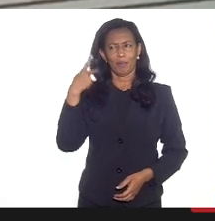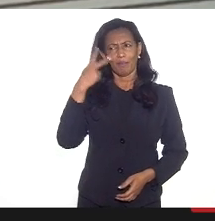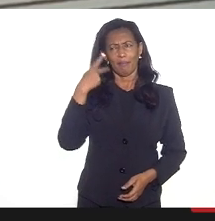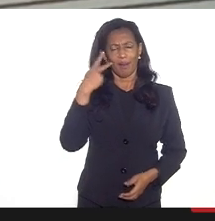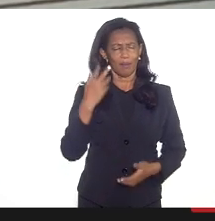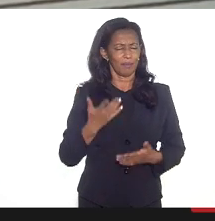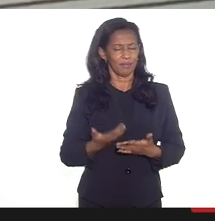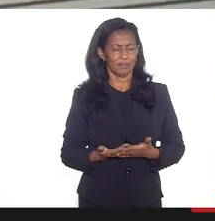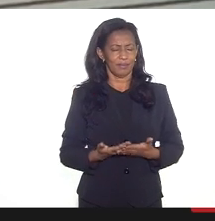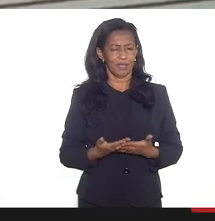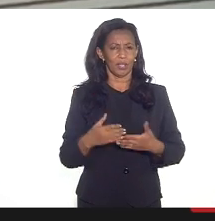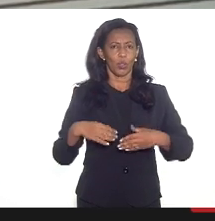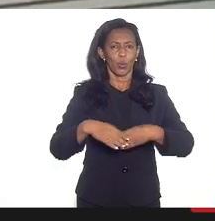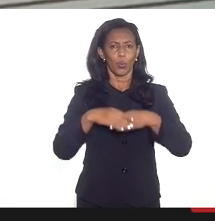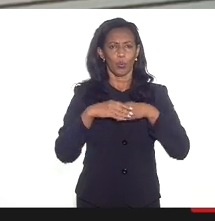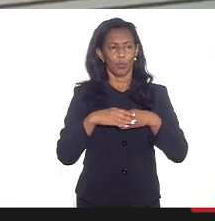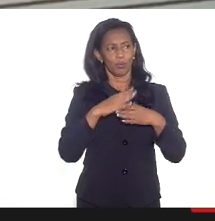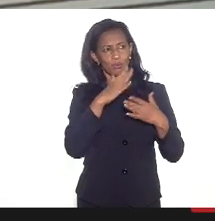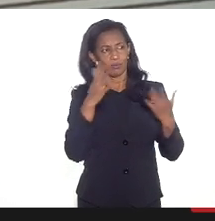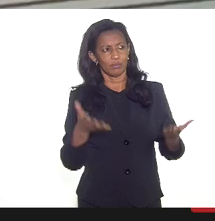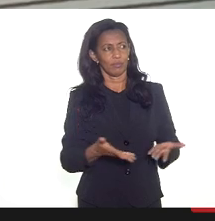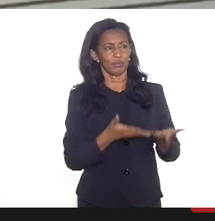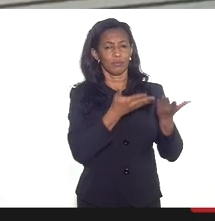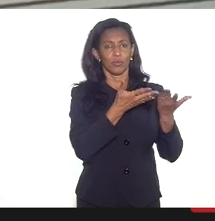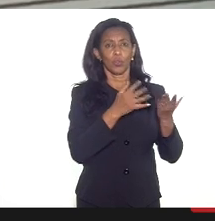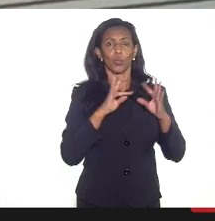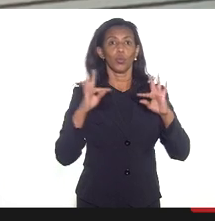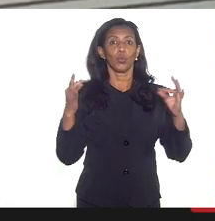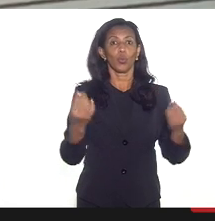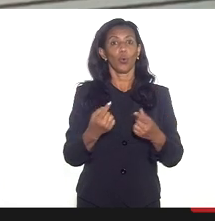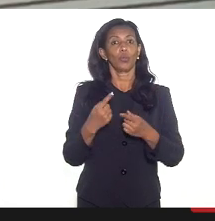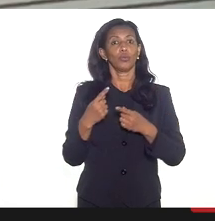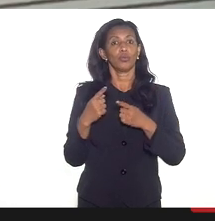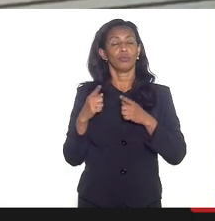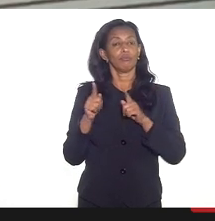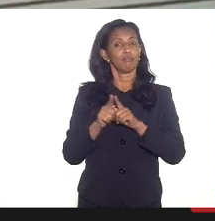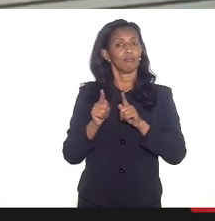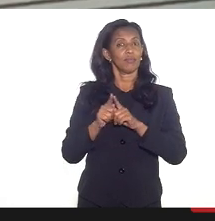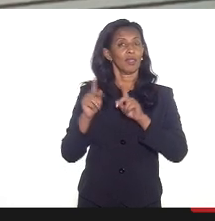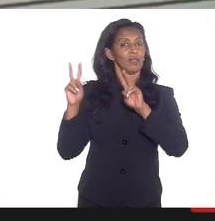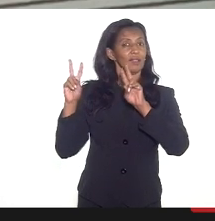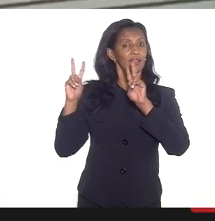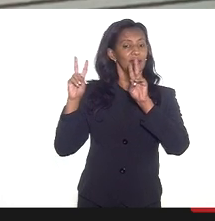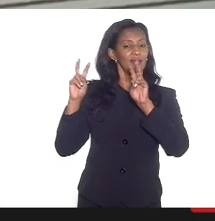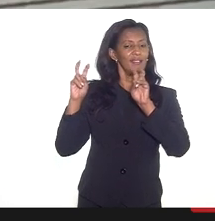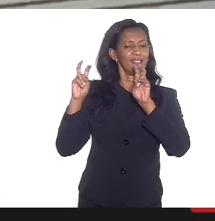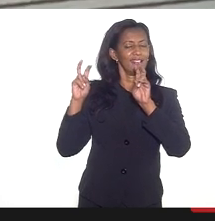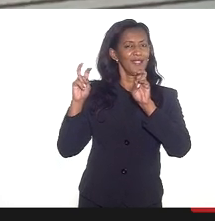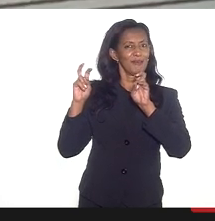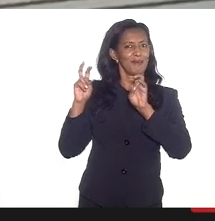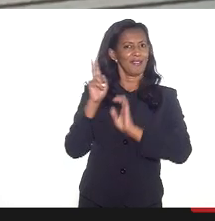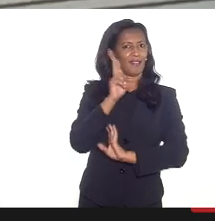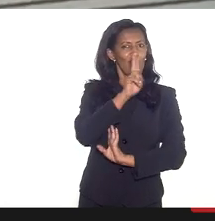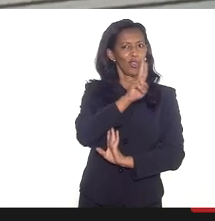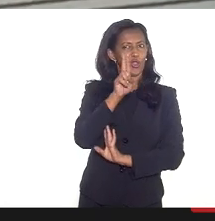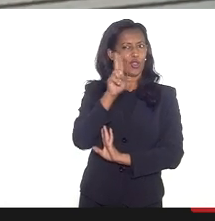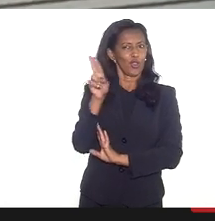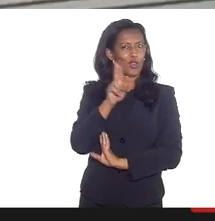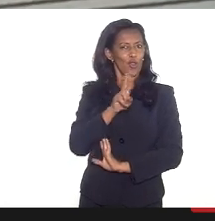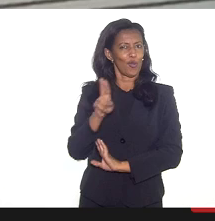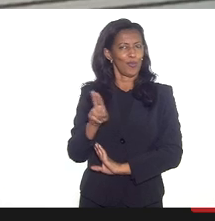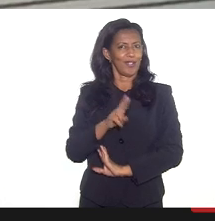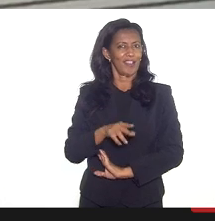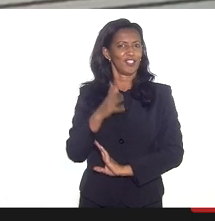e cumprimento a todas as pessoas e até por uma questão do tempo. Eu gostaria de nominar a cada uma que já